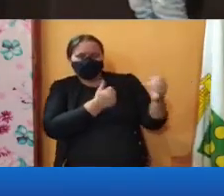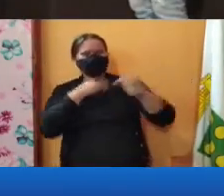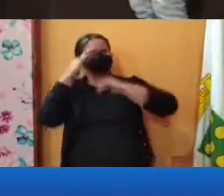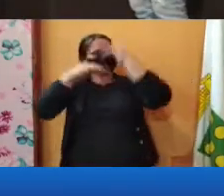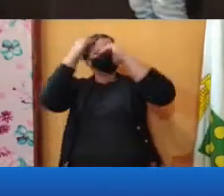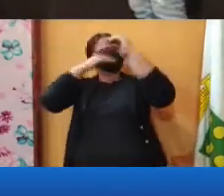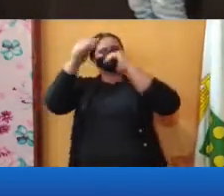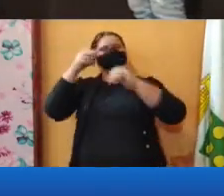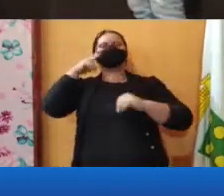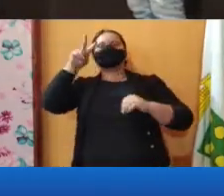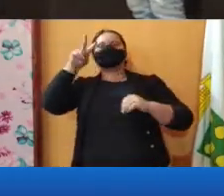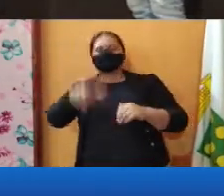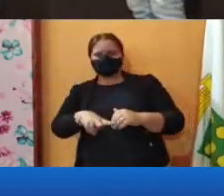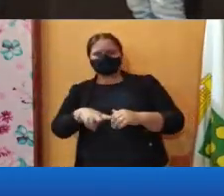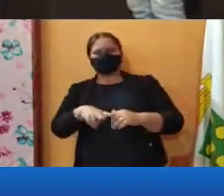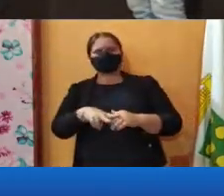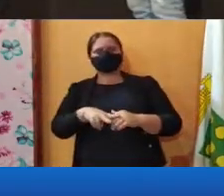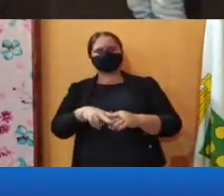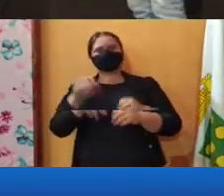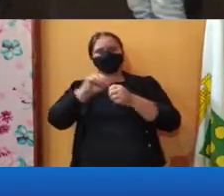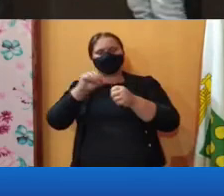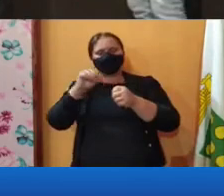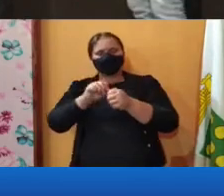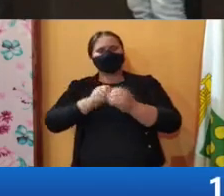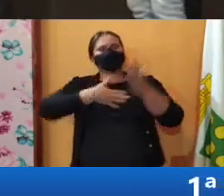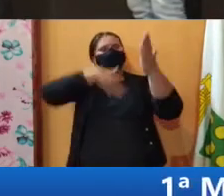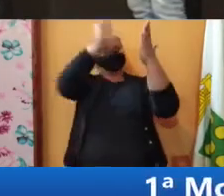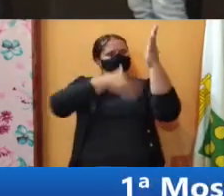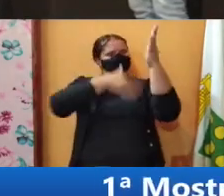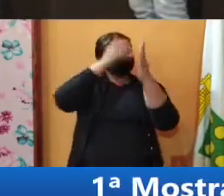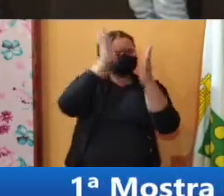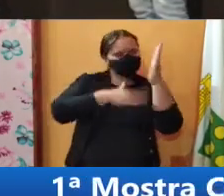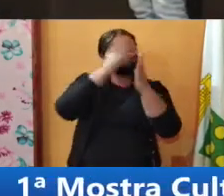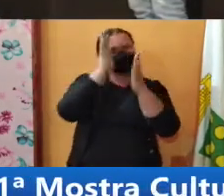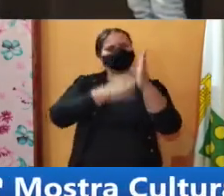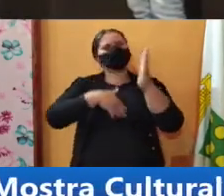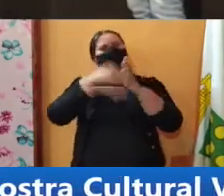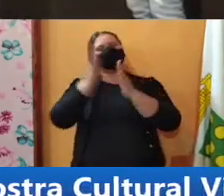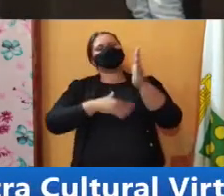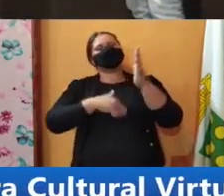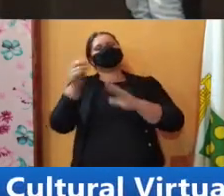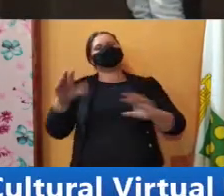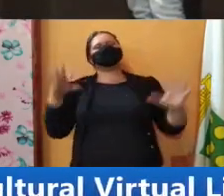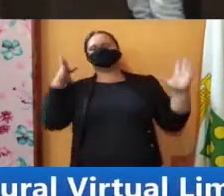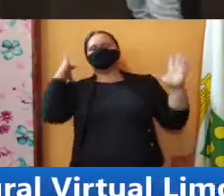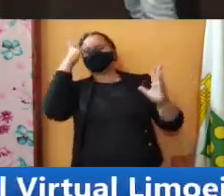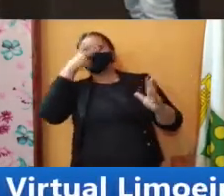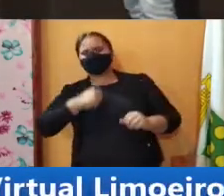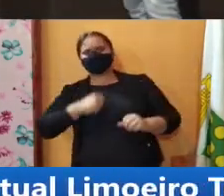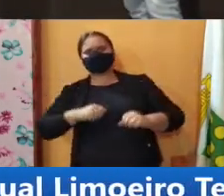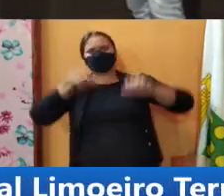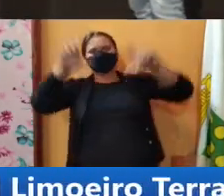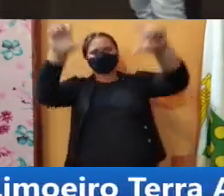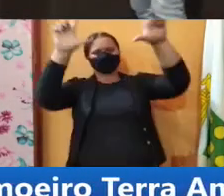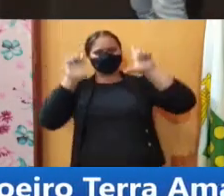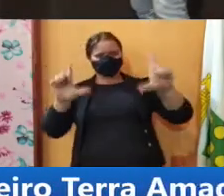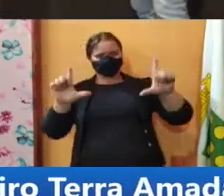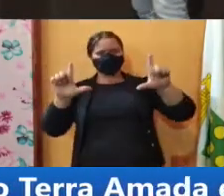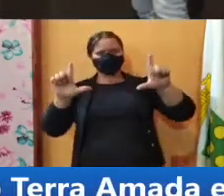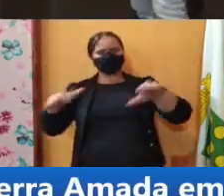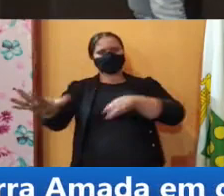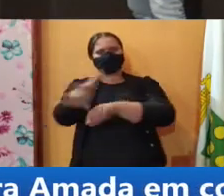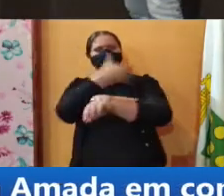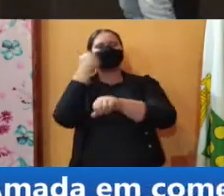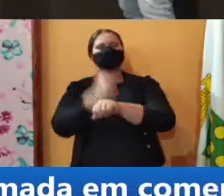você conseguir, é seu espaço, você vai trabalhar aquele vitral e vai ser visitado, e a gente bota uma iluminação